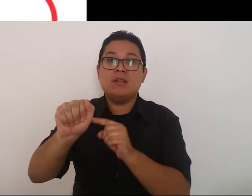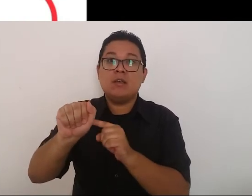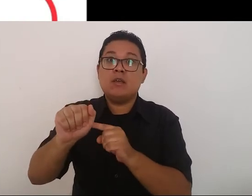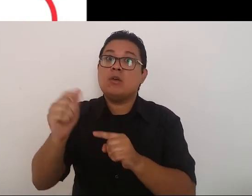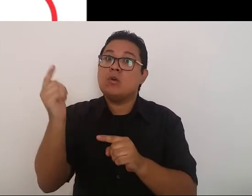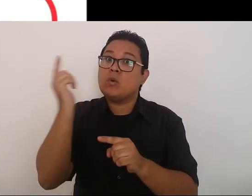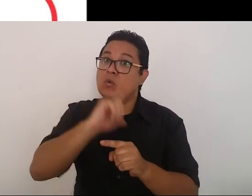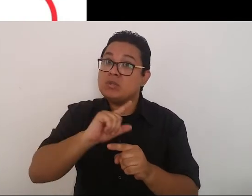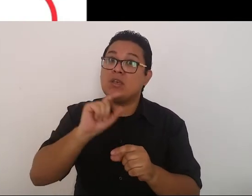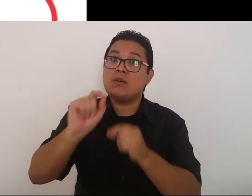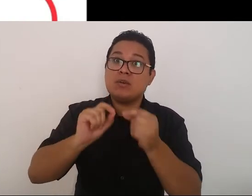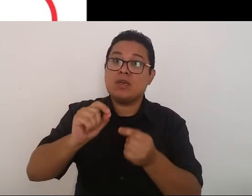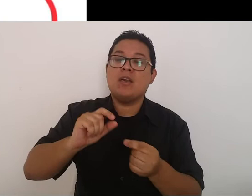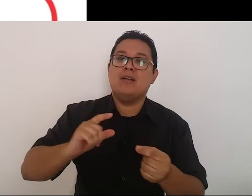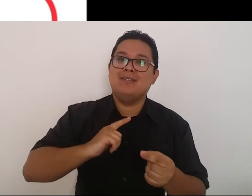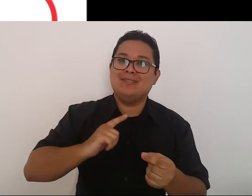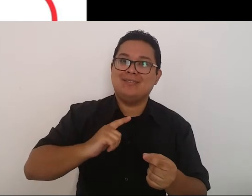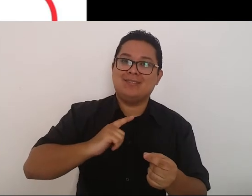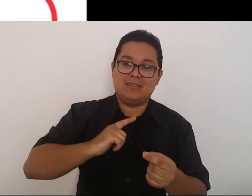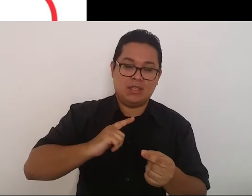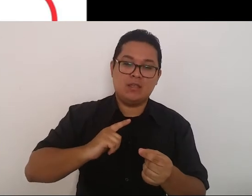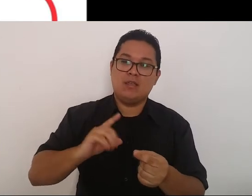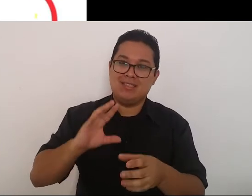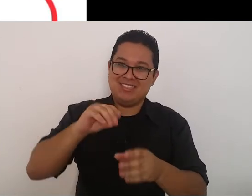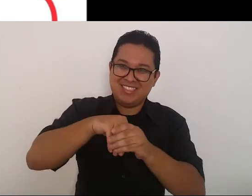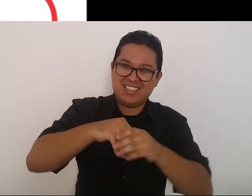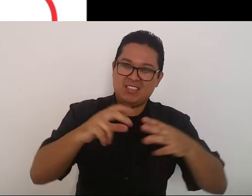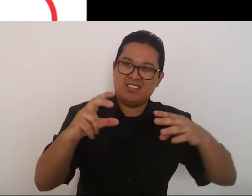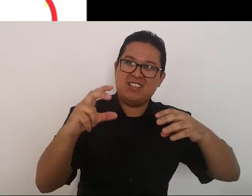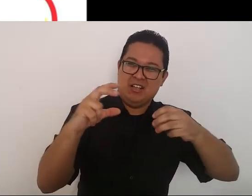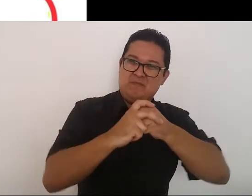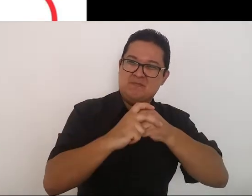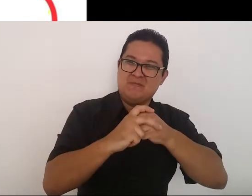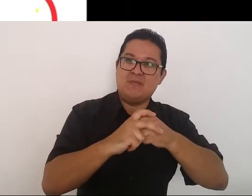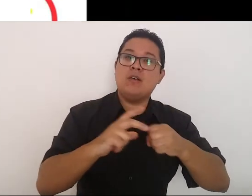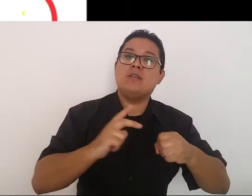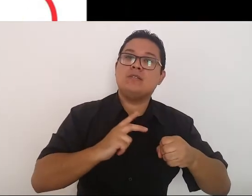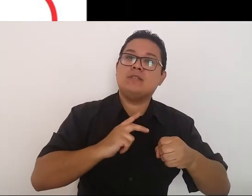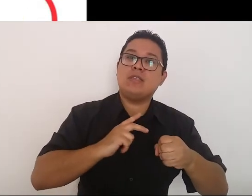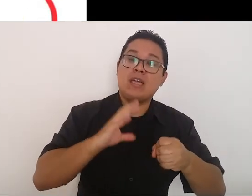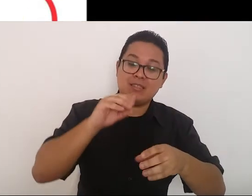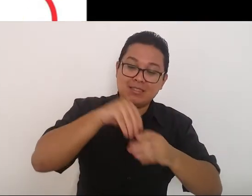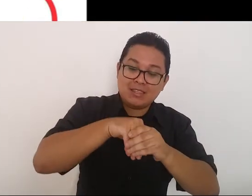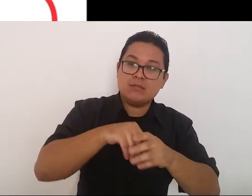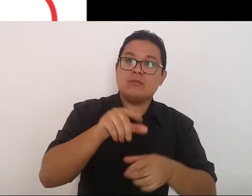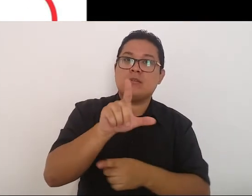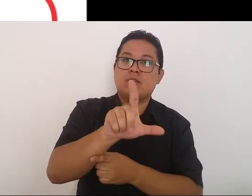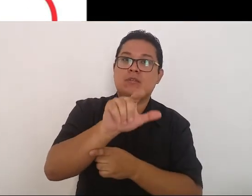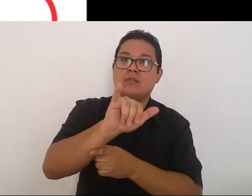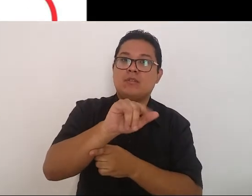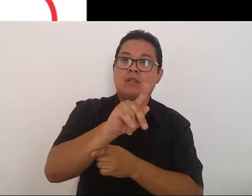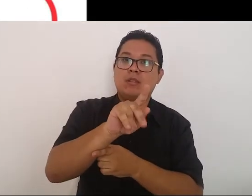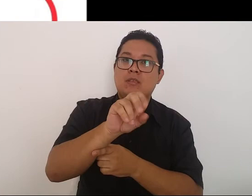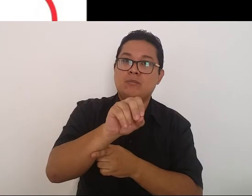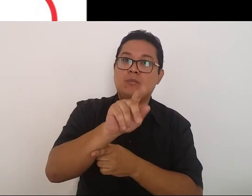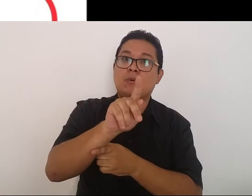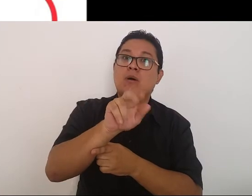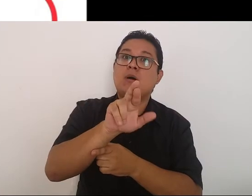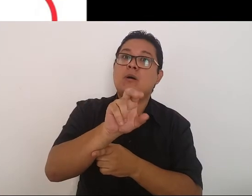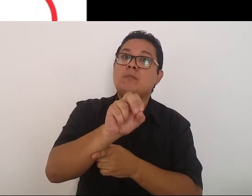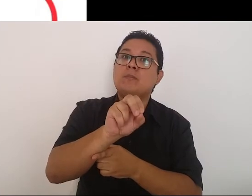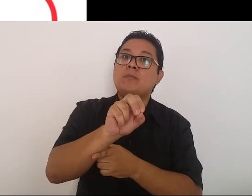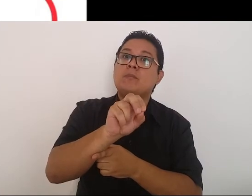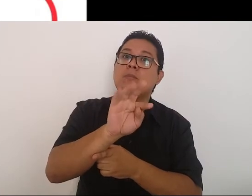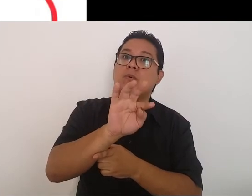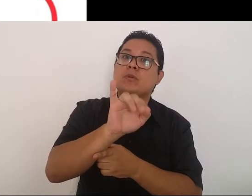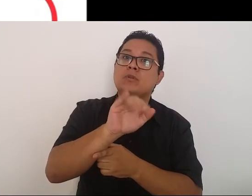é uma membrana lipoproteica, e acaba dissolvendo essa membrana, né? Dissolvendo não, na verdade ele forma micelas,